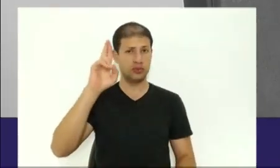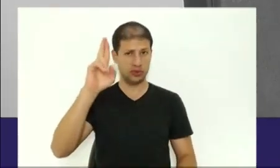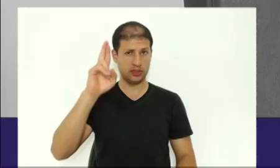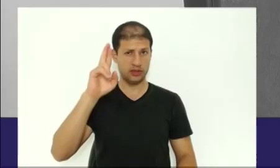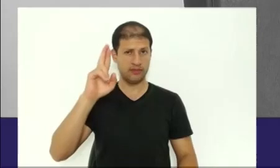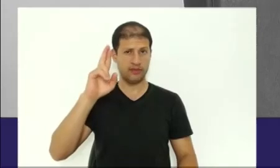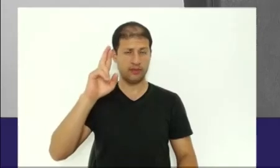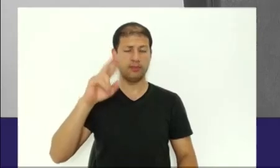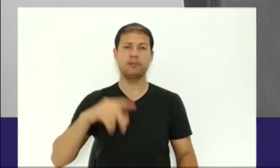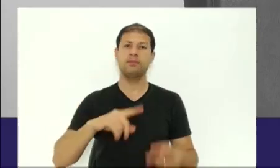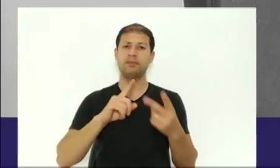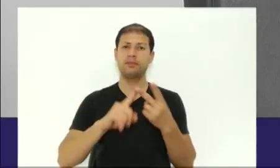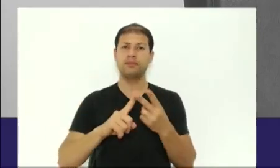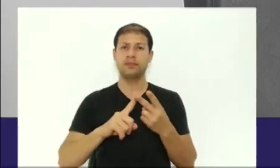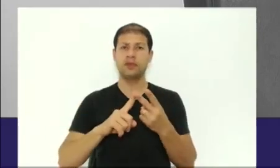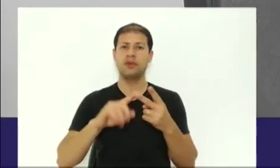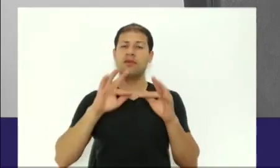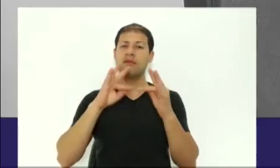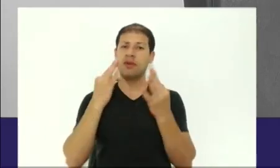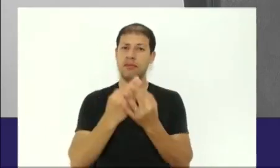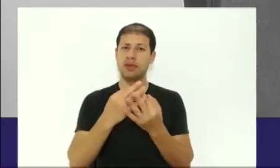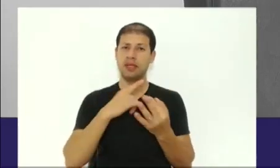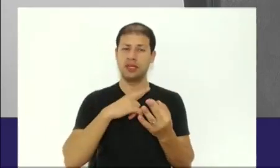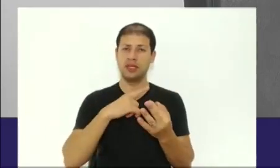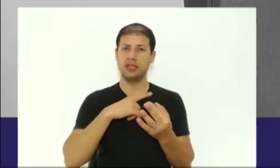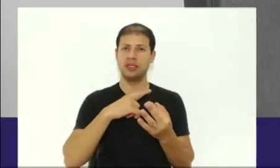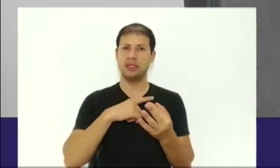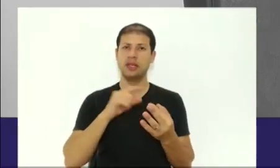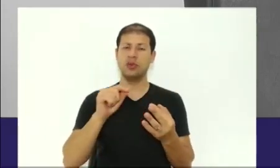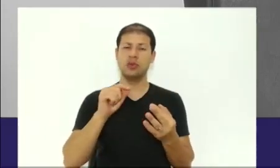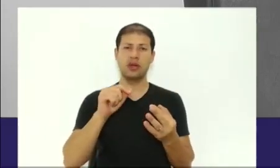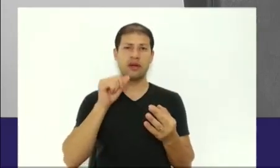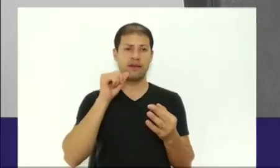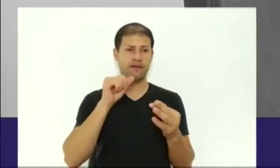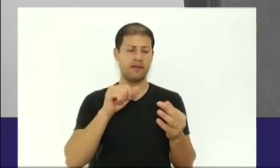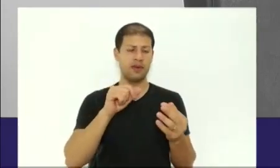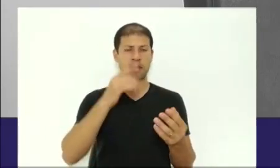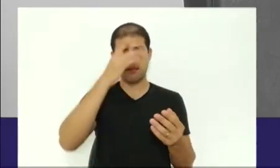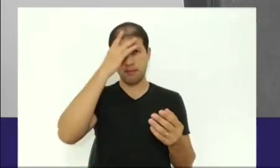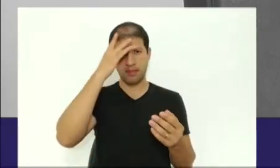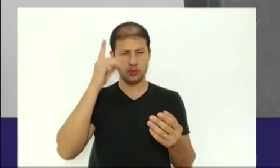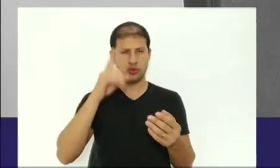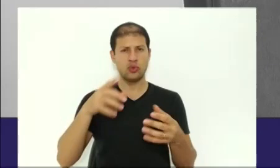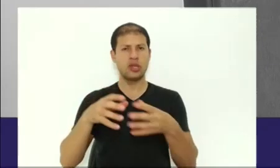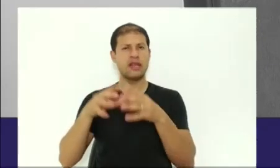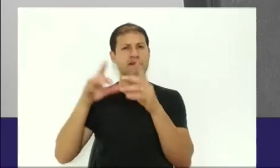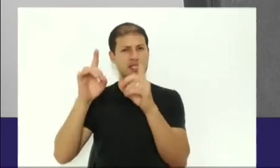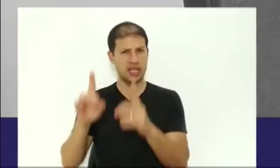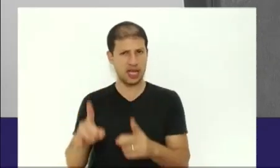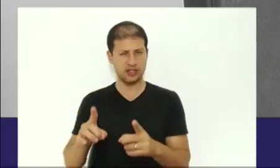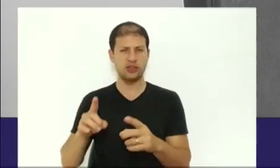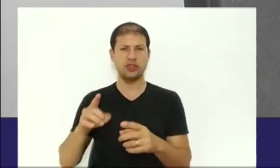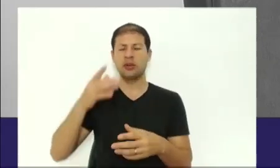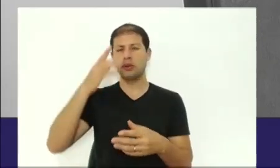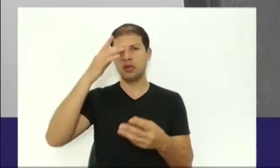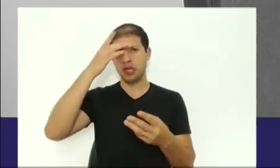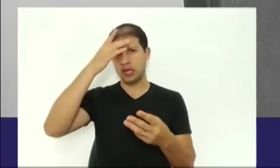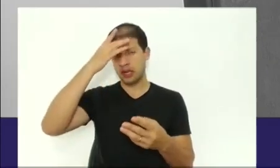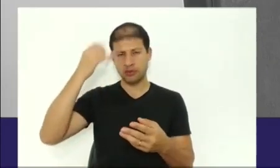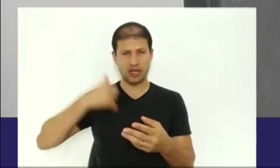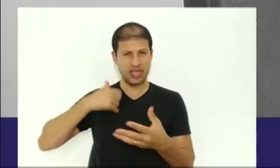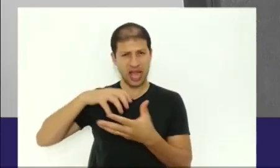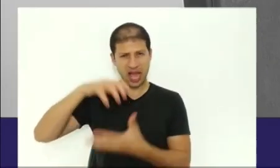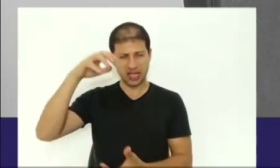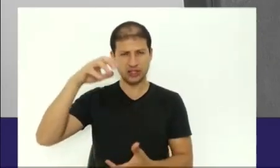familiar. Famílias que tenham na composição familiar pessoas com deficiência, idosos, crianças e